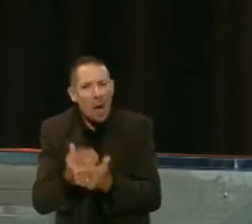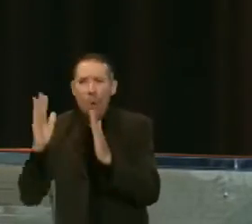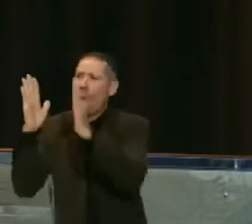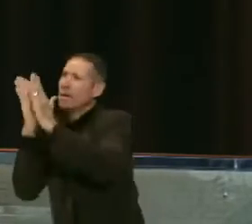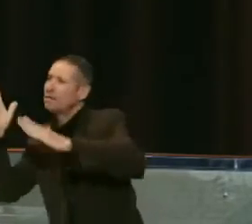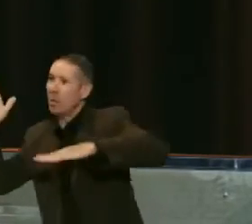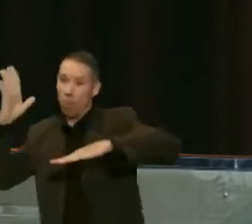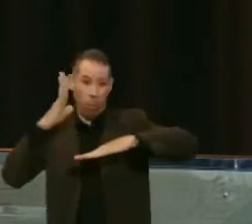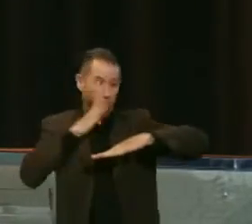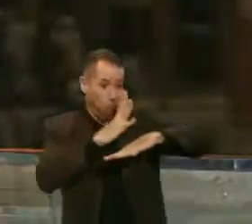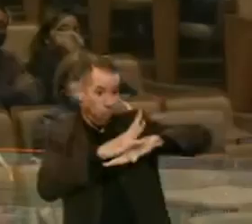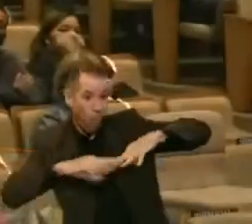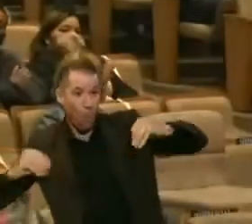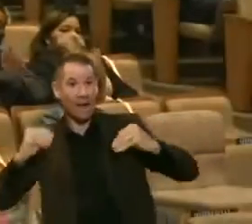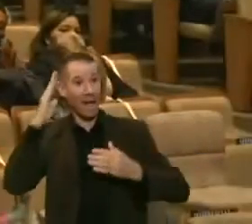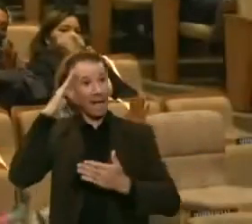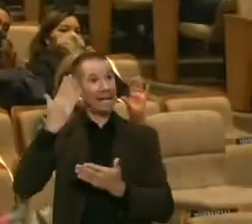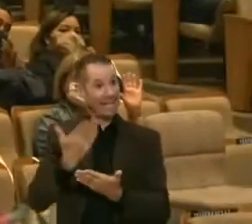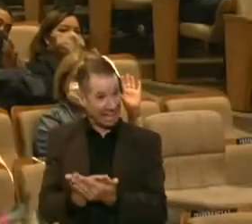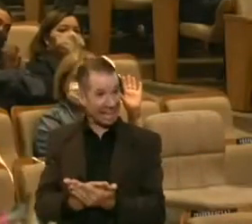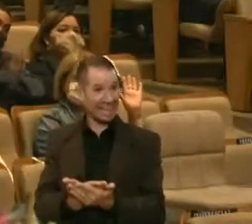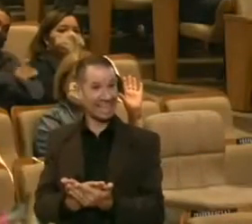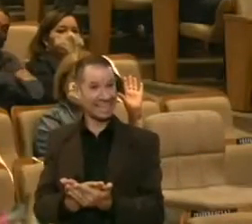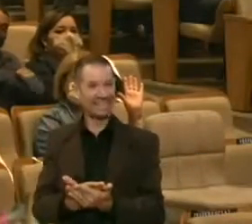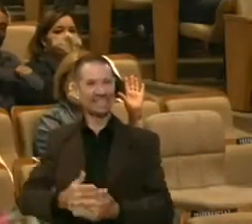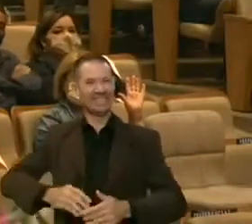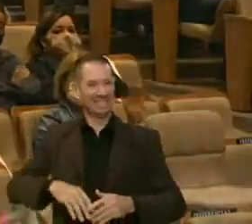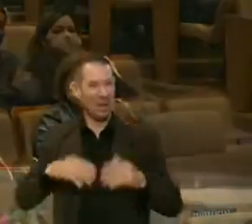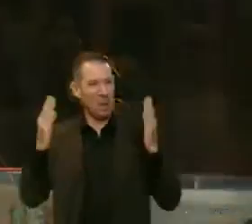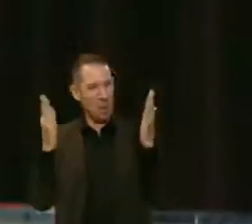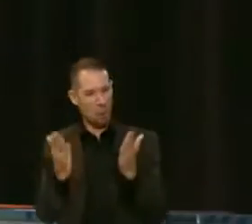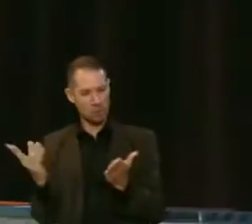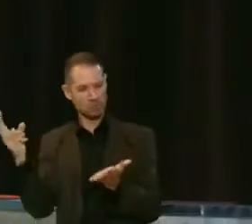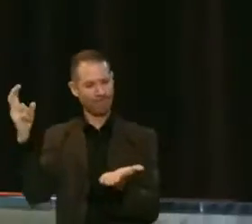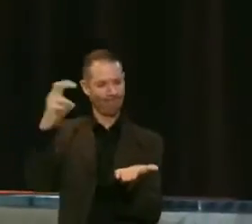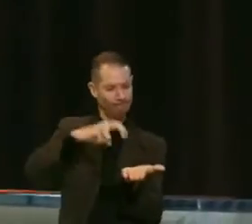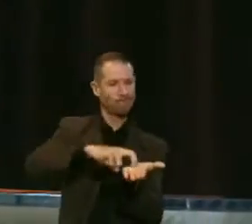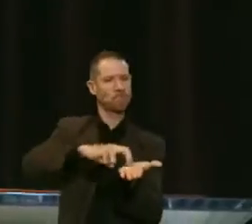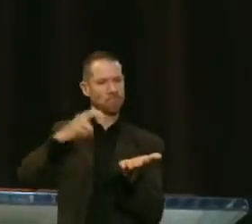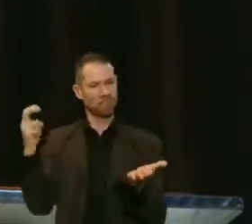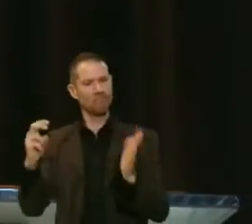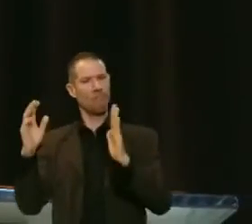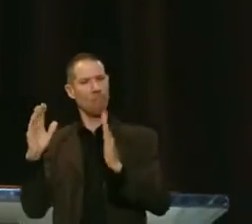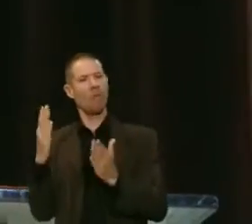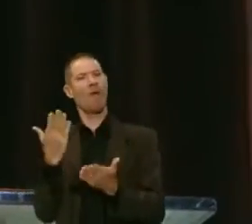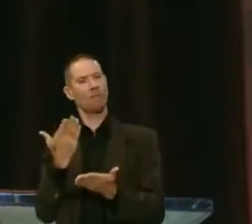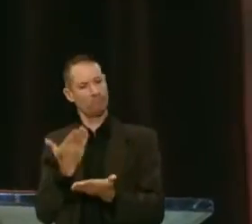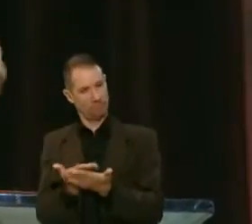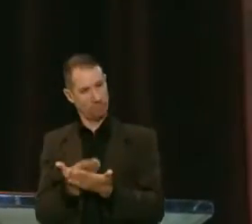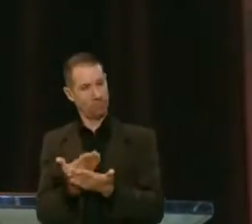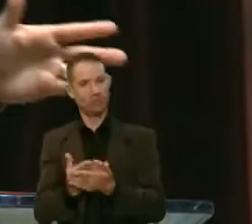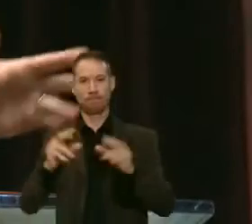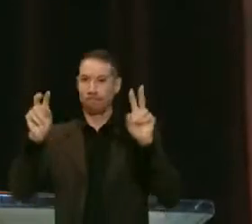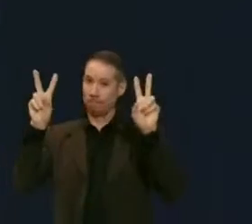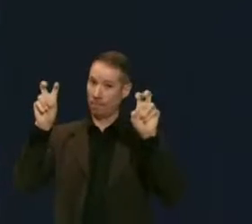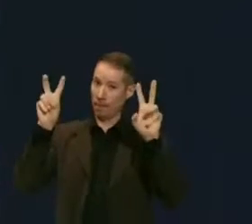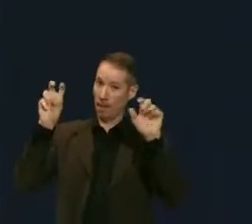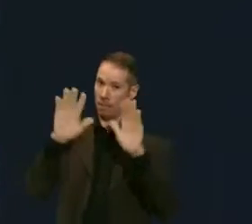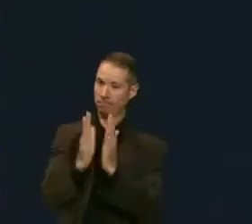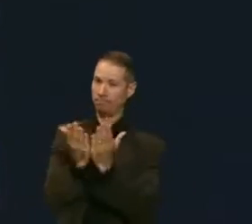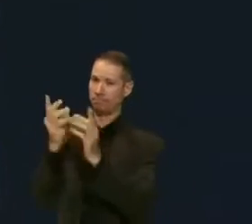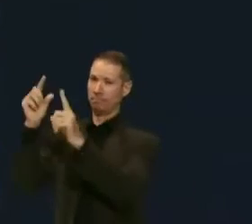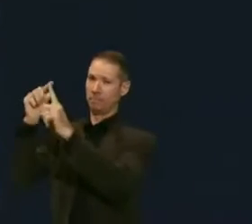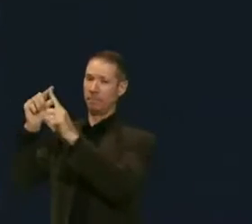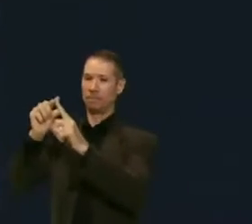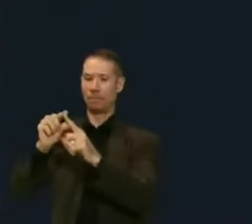cura? Você crê nisso? Hoje pela manhã estudamos a respeito do que a palavra de Deus diz